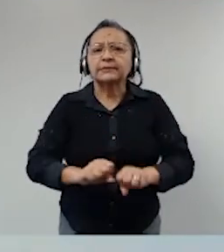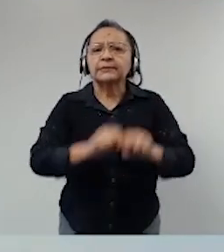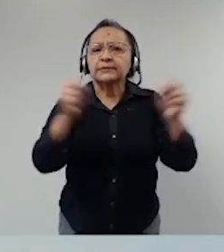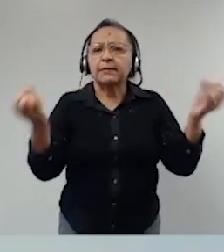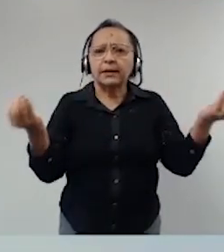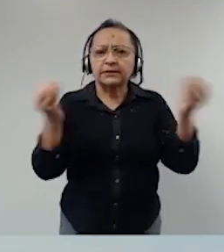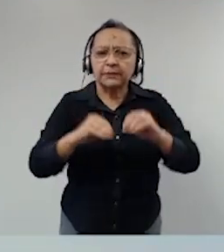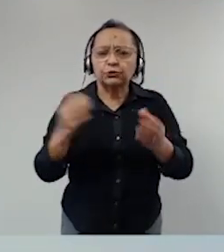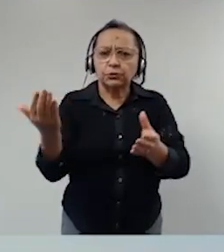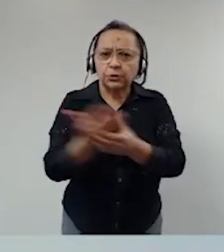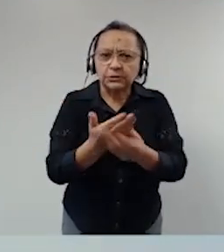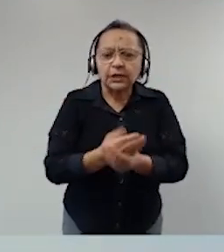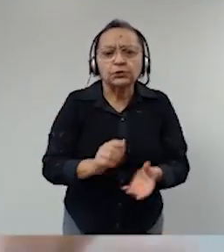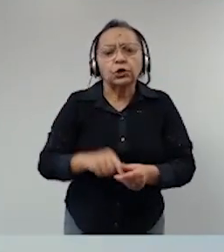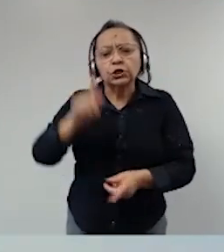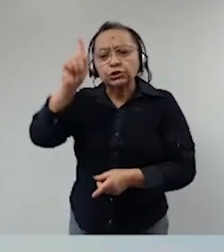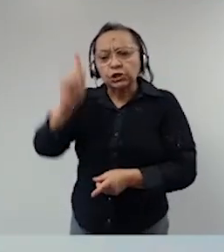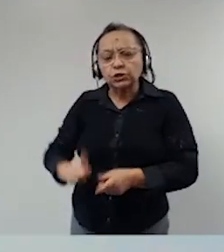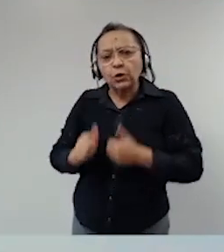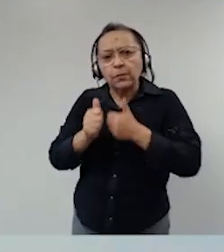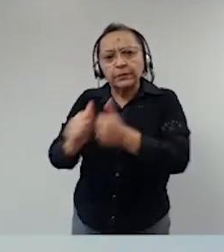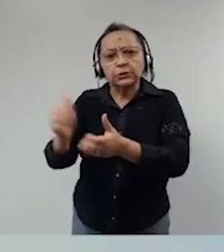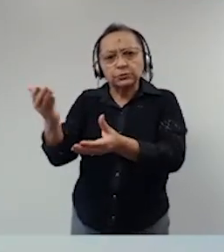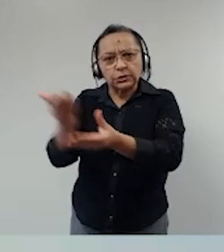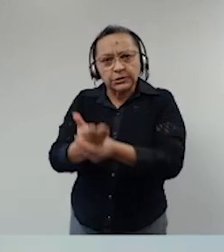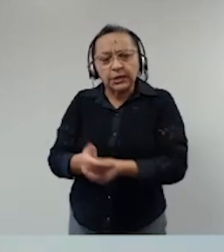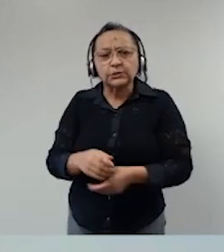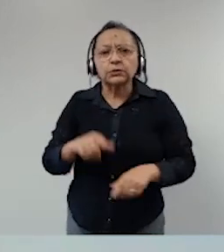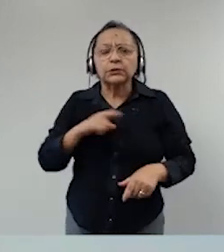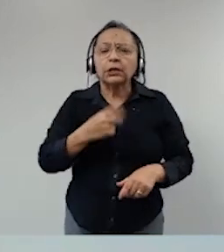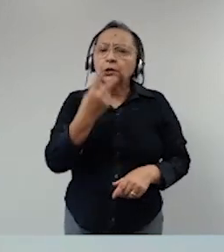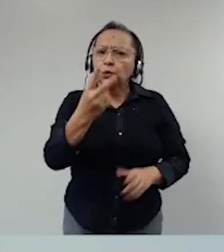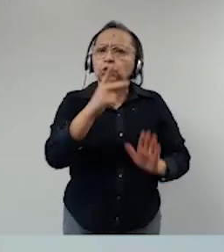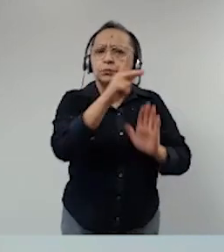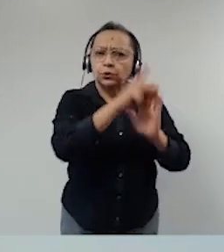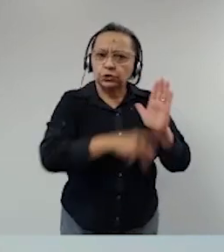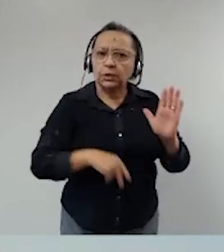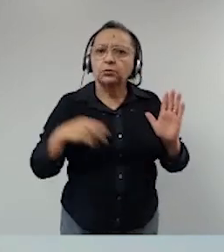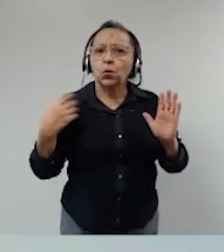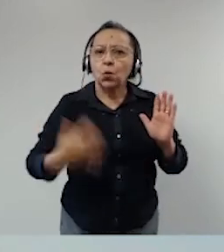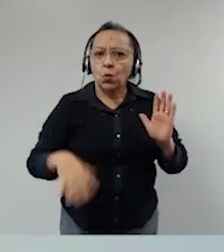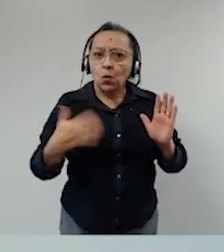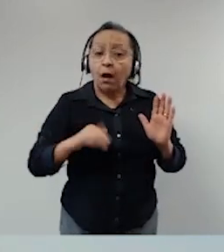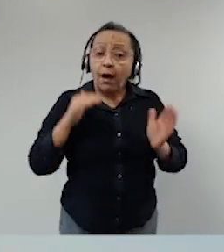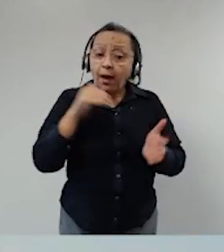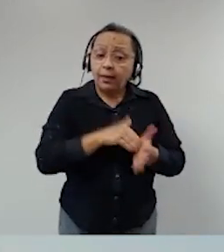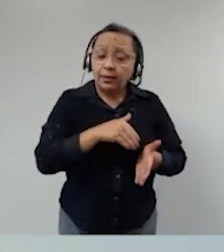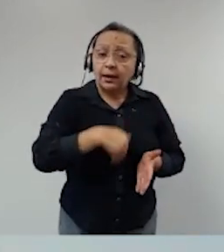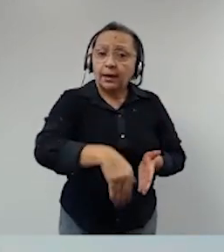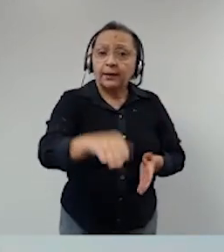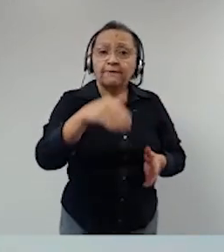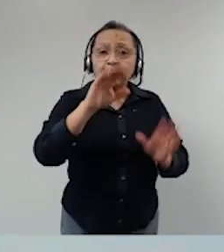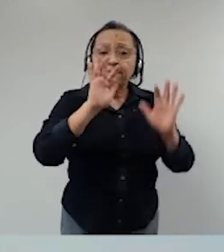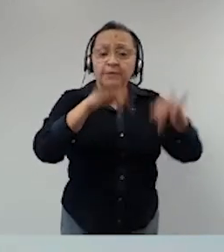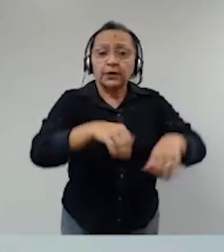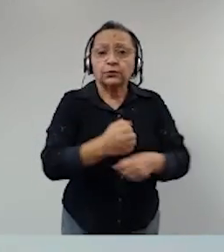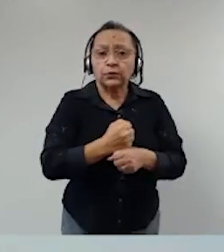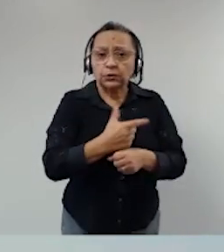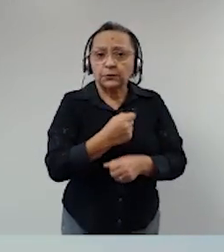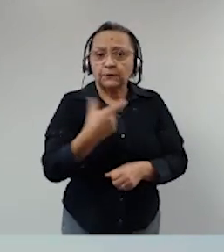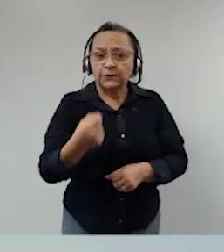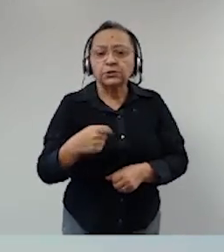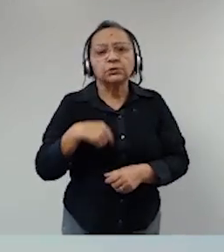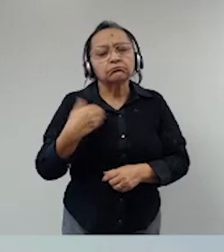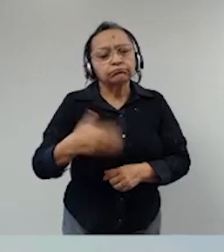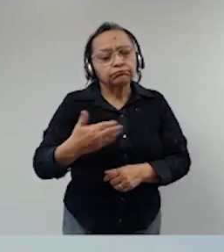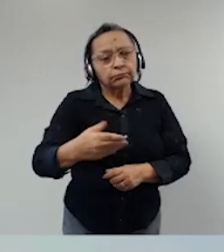de gestão de processo, estamos aí com dois projetos grandes aí até o final do ano, e, paralelamente, continuamos